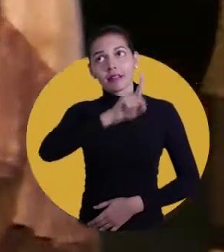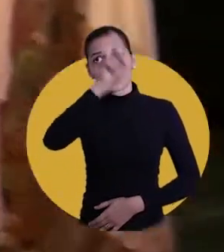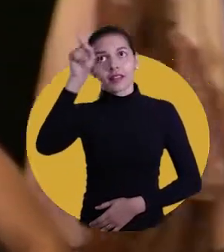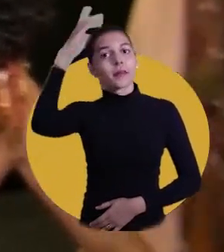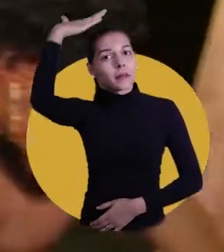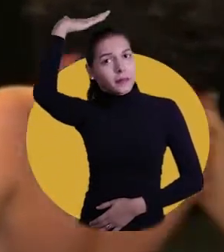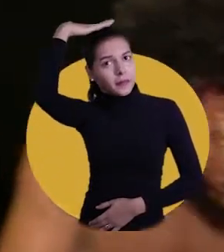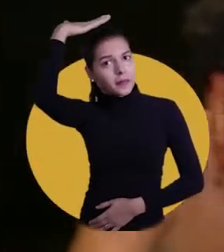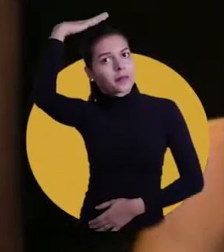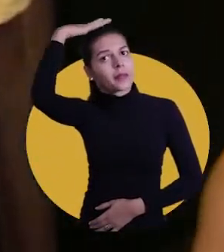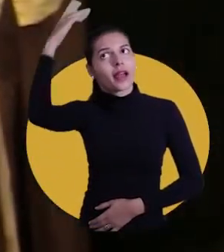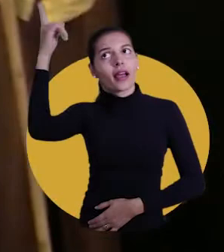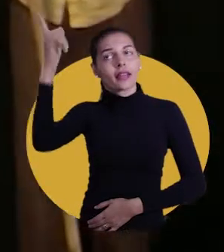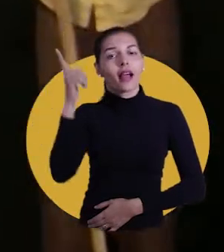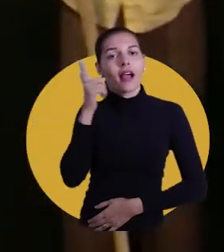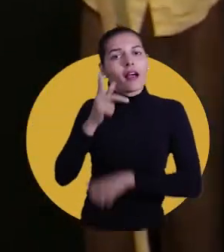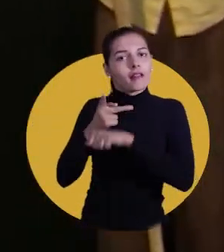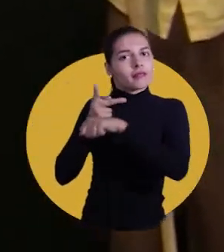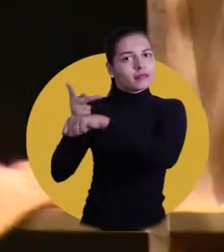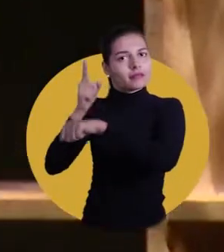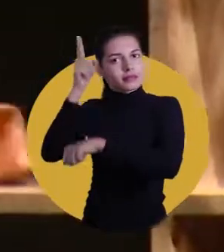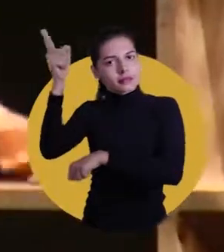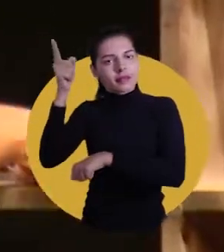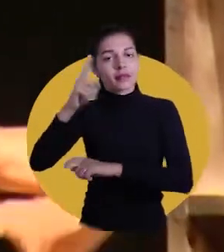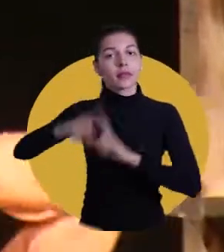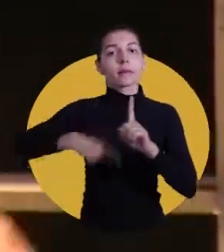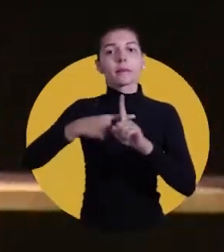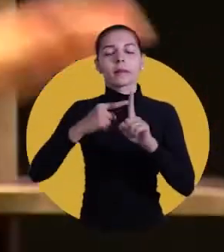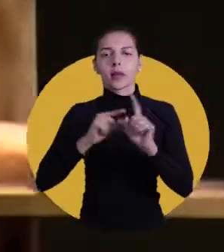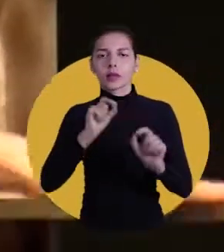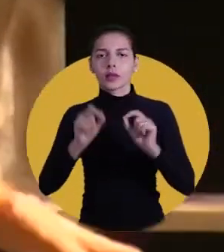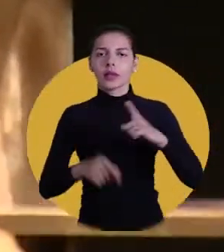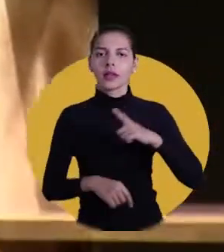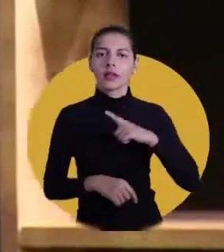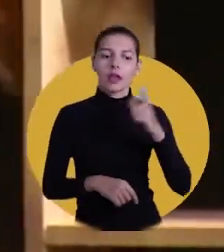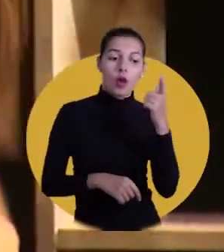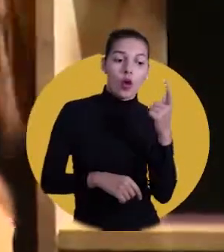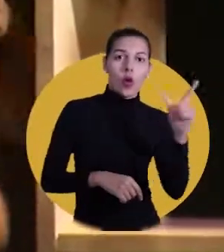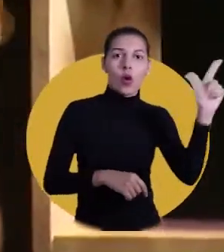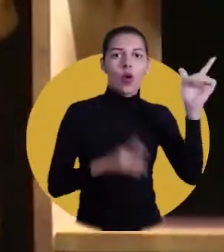também estreou a elogiada peça Baseado na Vida, a saga de João